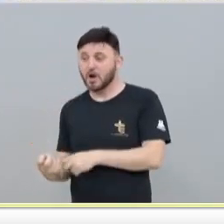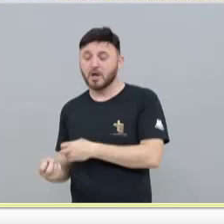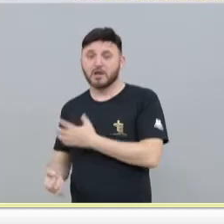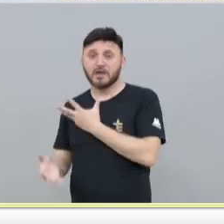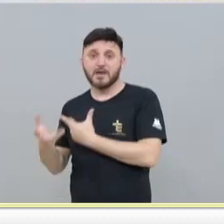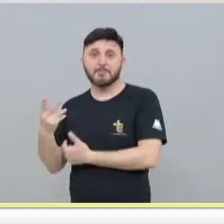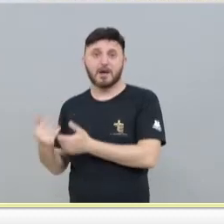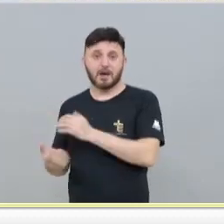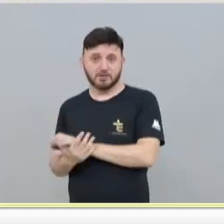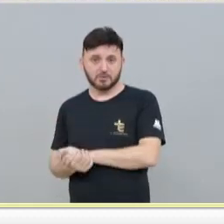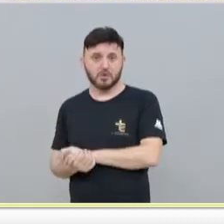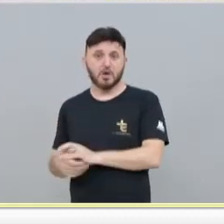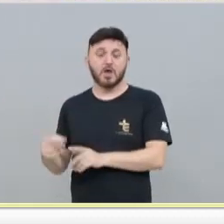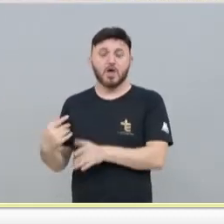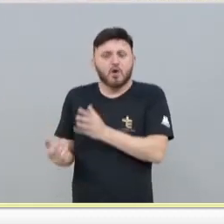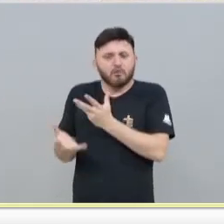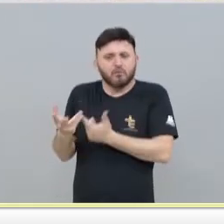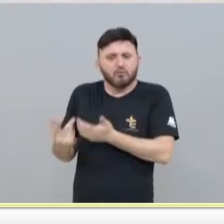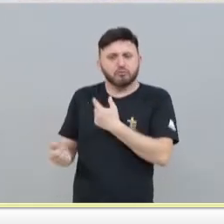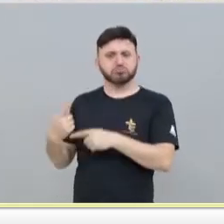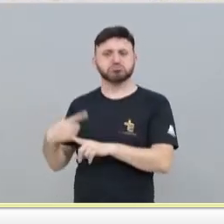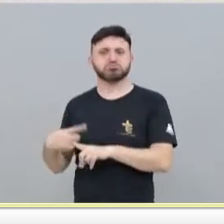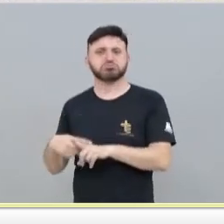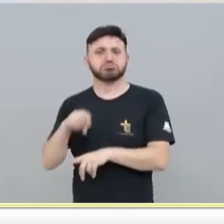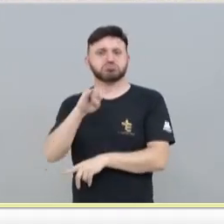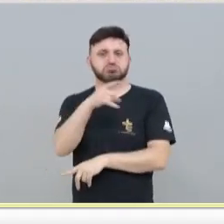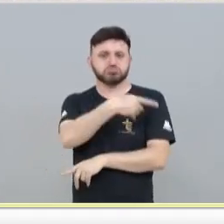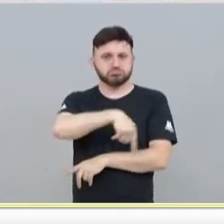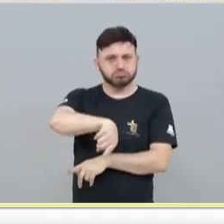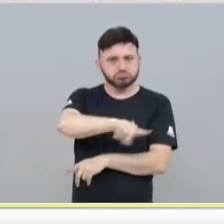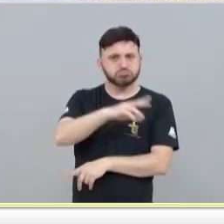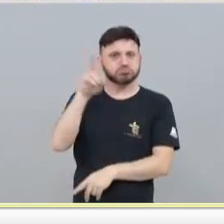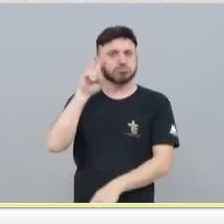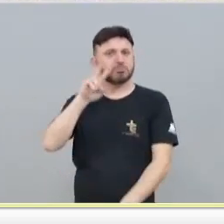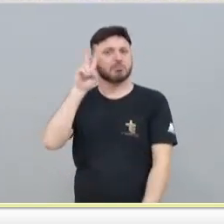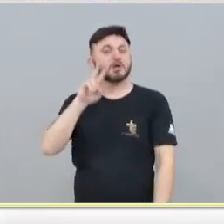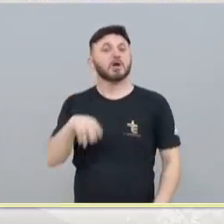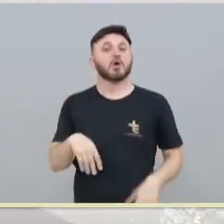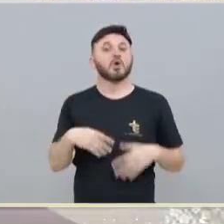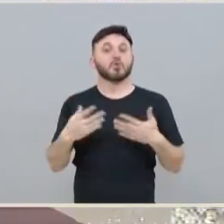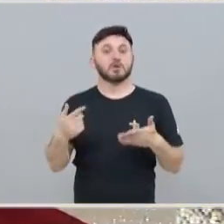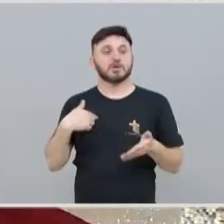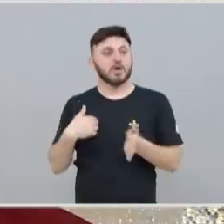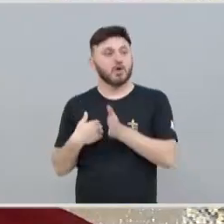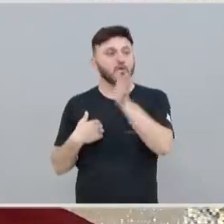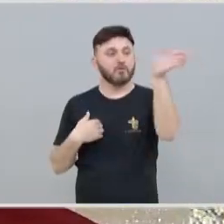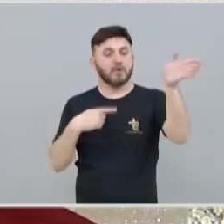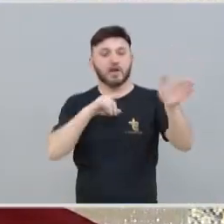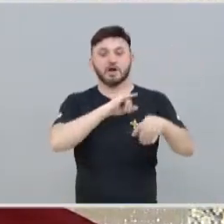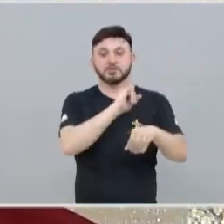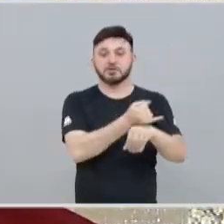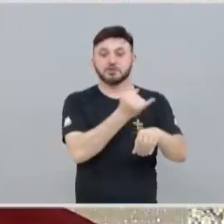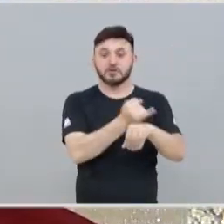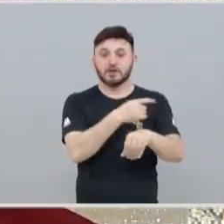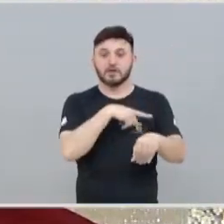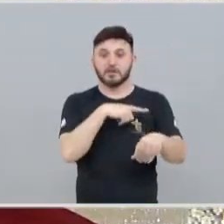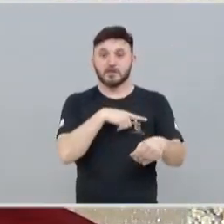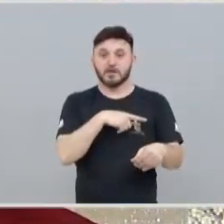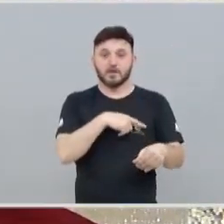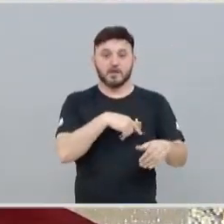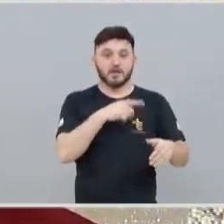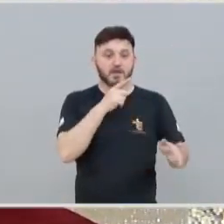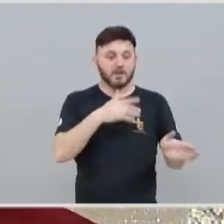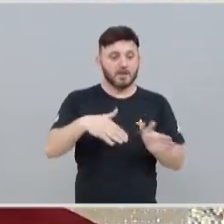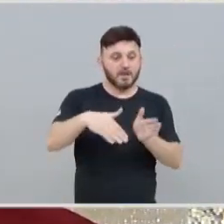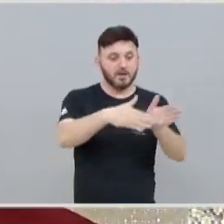fogo porque se você lembrar quantas vezes o voto jerusalém um vale onde todo mundo pegar o